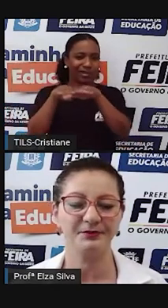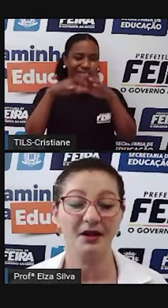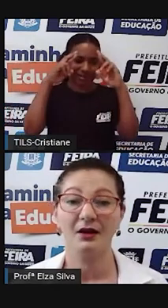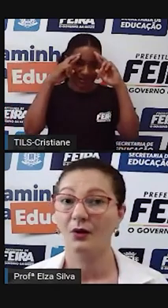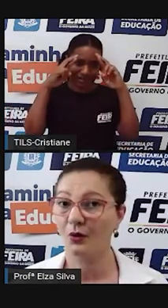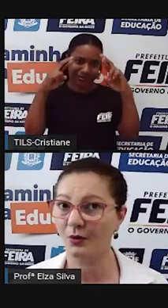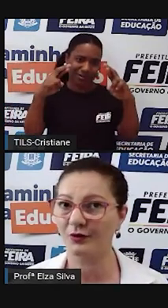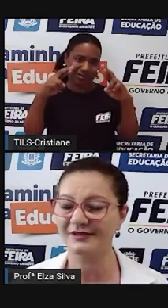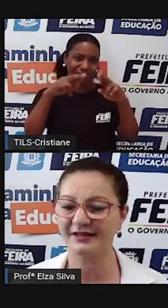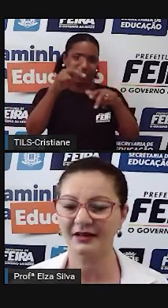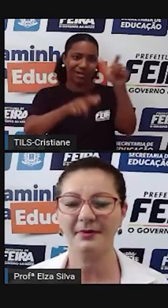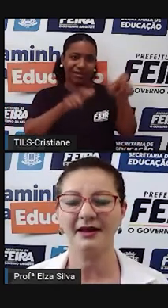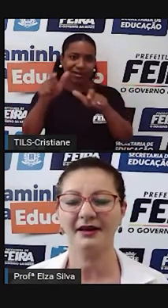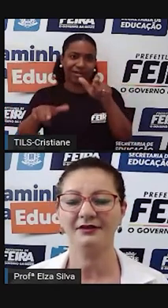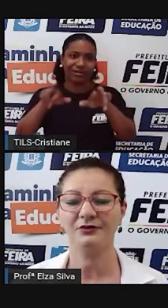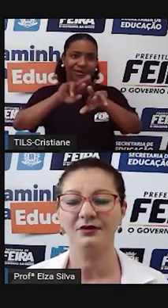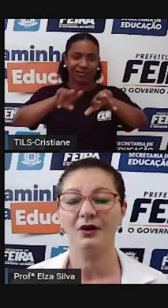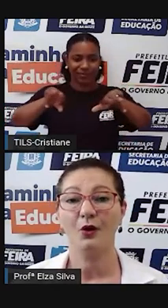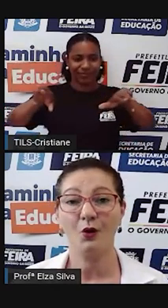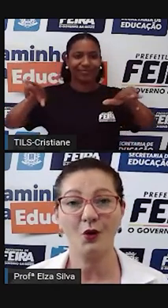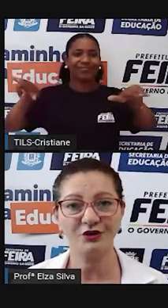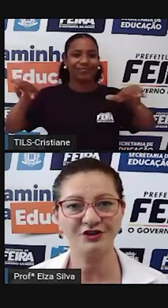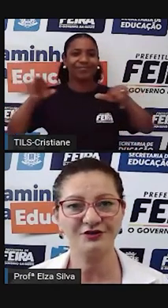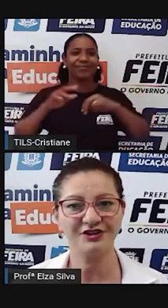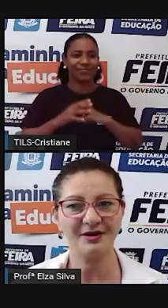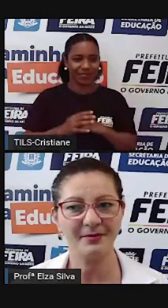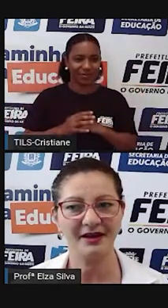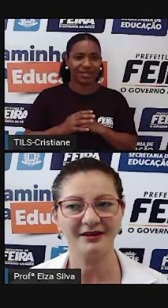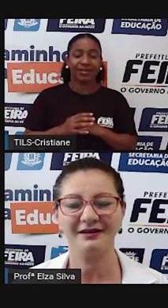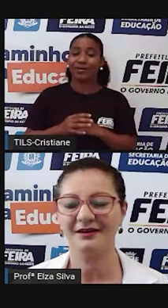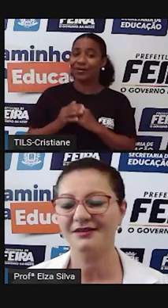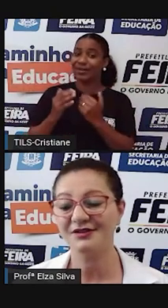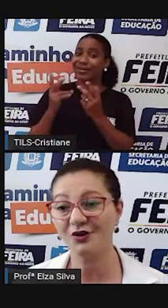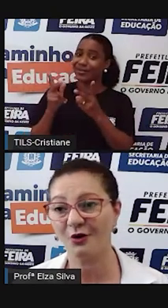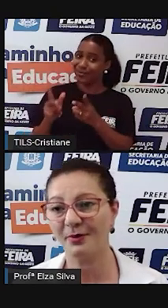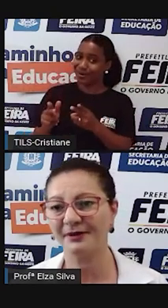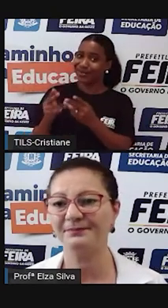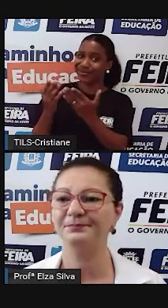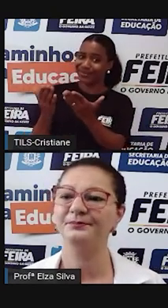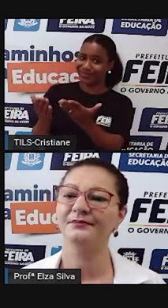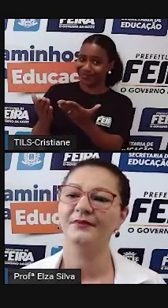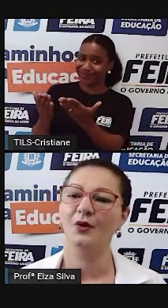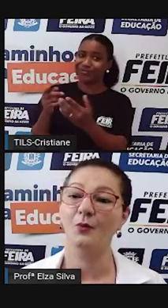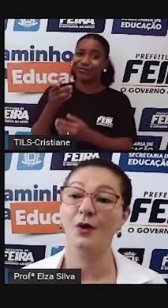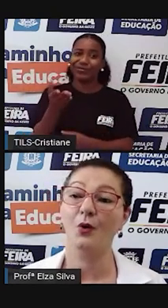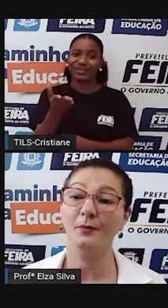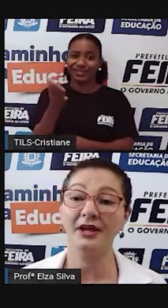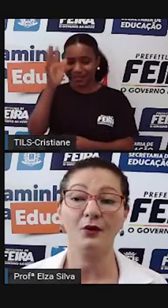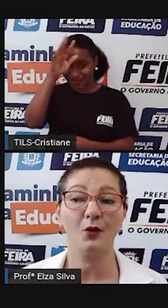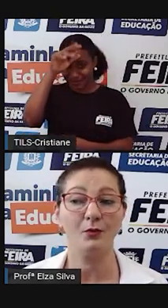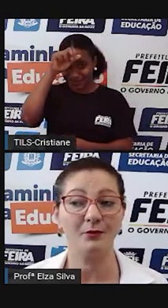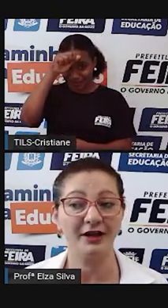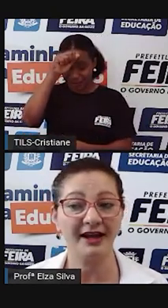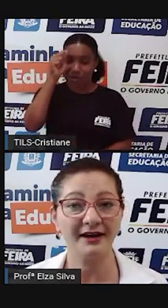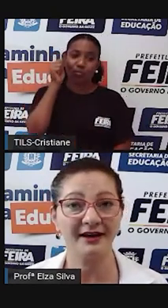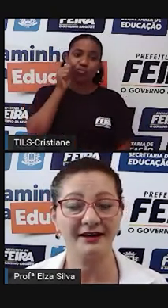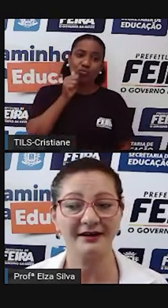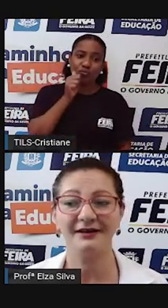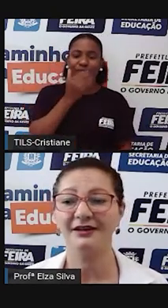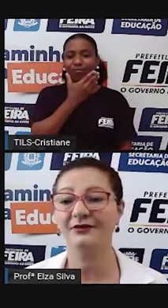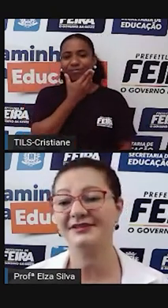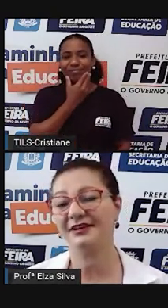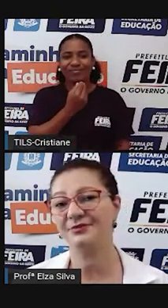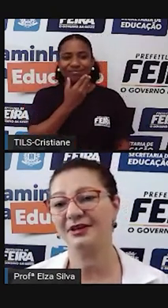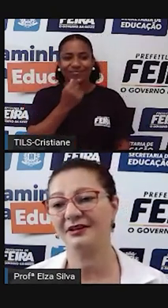diversidade. Como Luciana Barreto, conte-nos também sobre um homem ou uma mulher